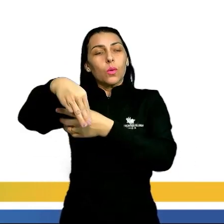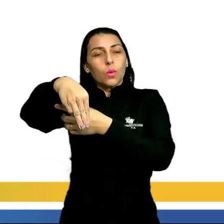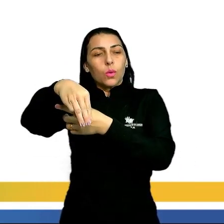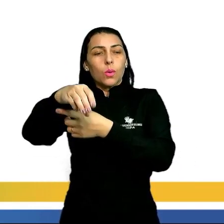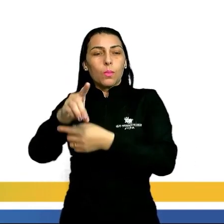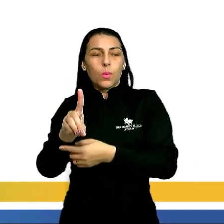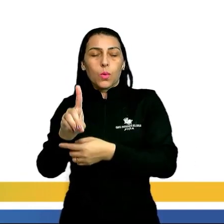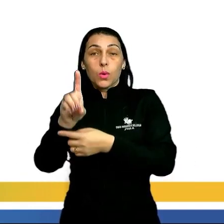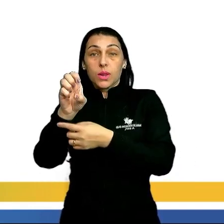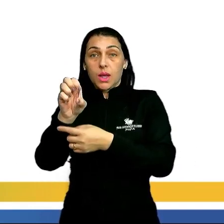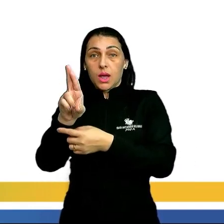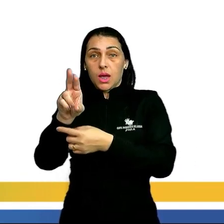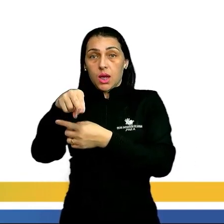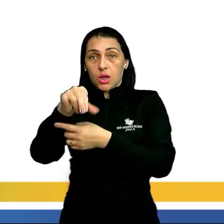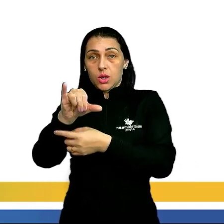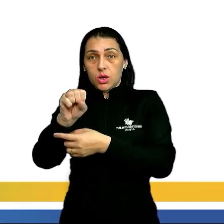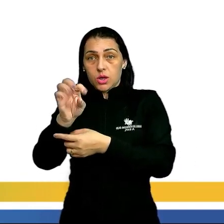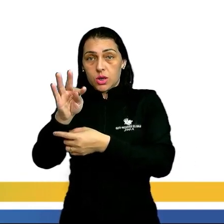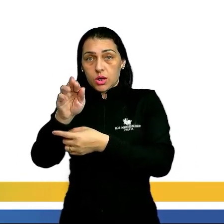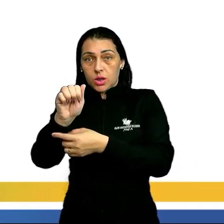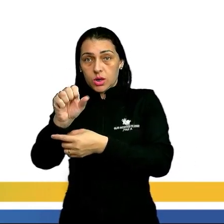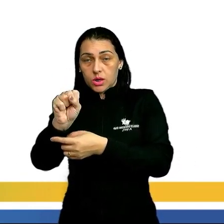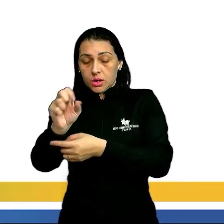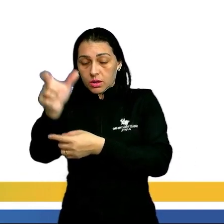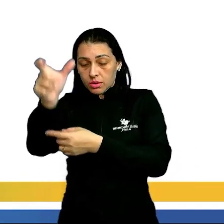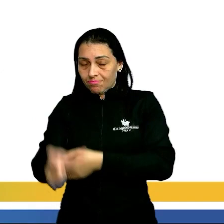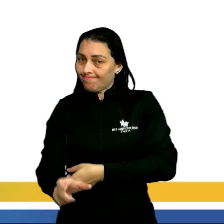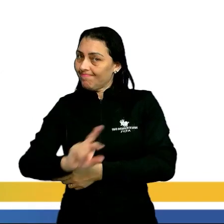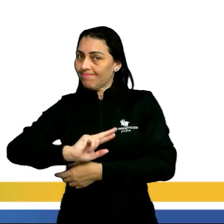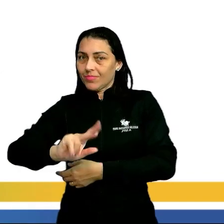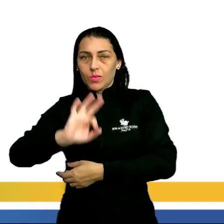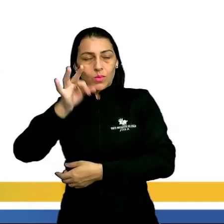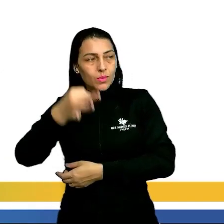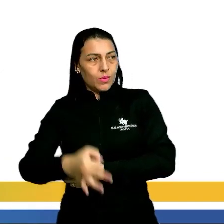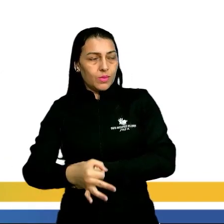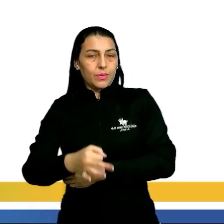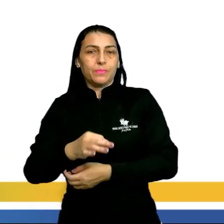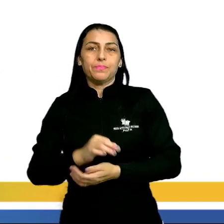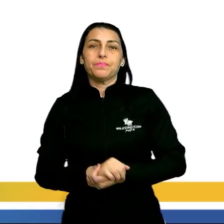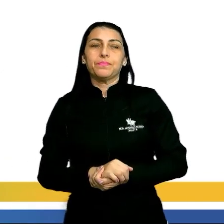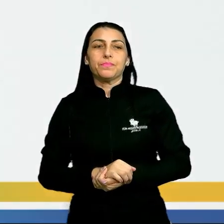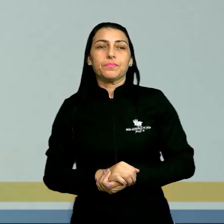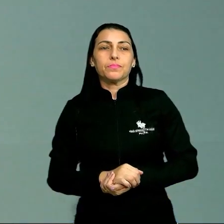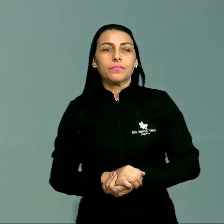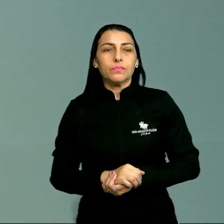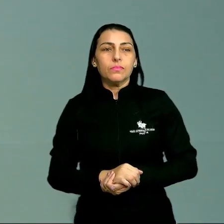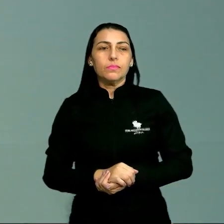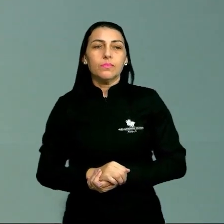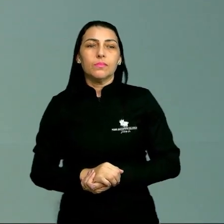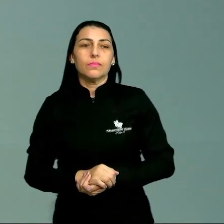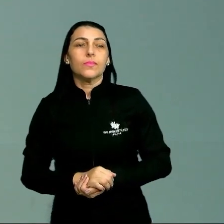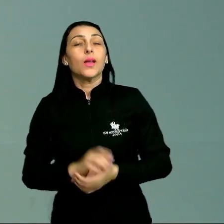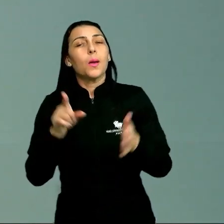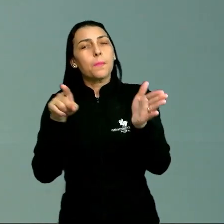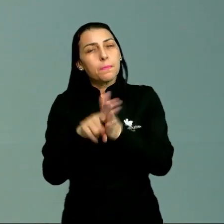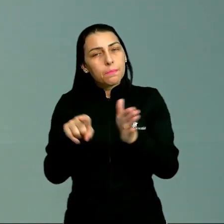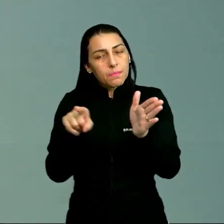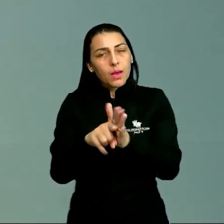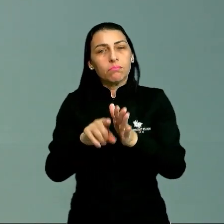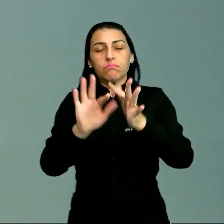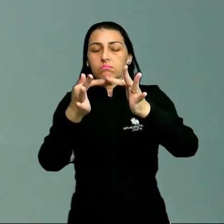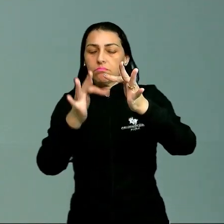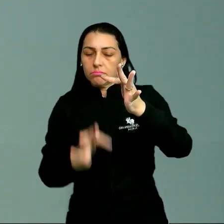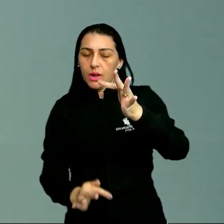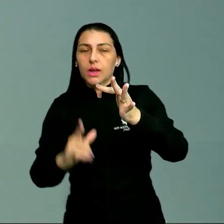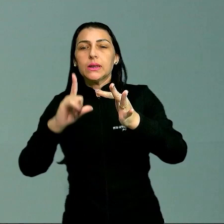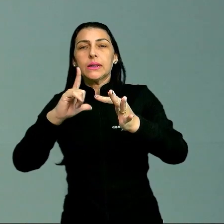pelos modernistas. Então, essa daí também não é a minha alternativa assertiva. Tá? Então, é uma questão bem complexa,